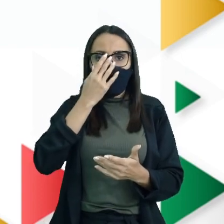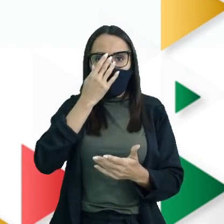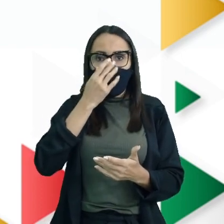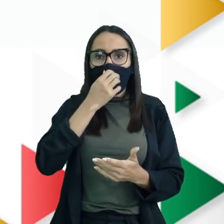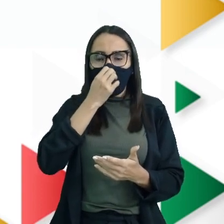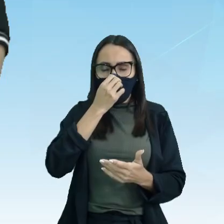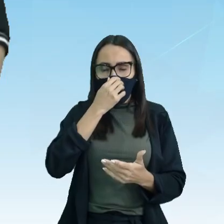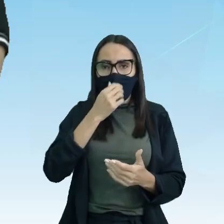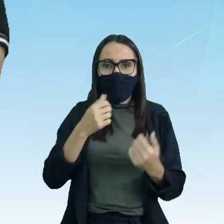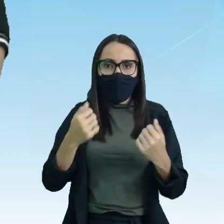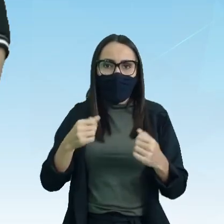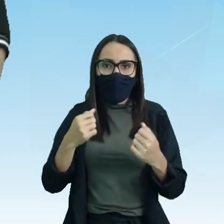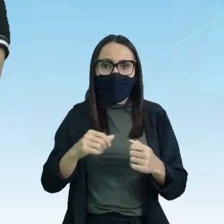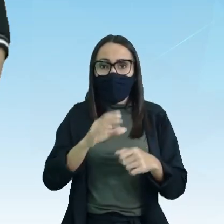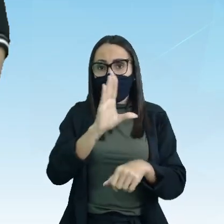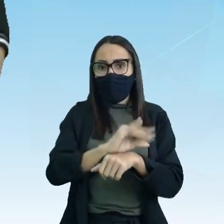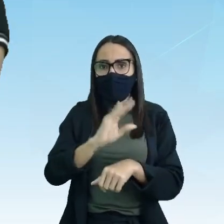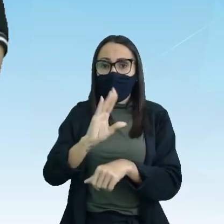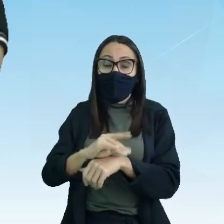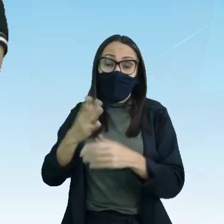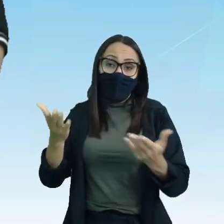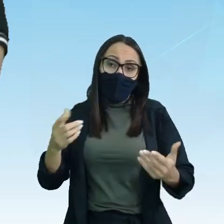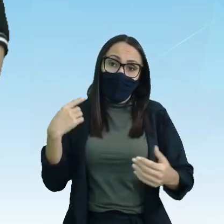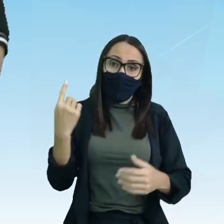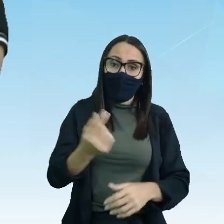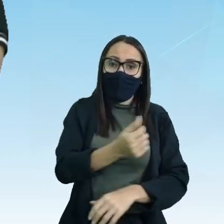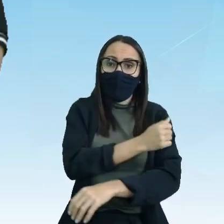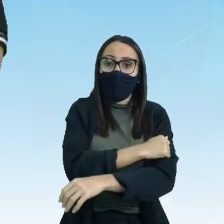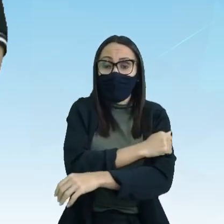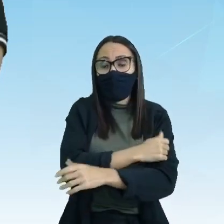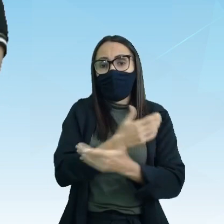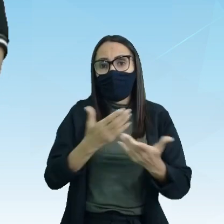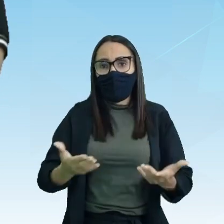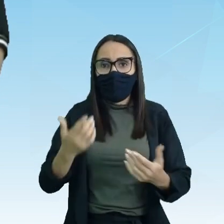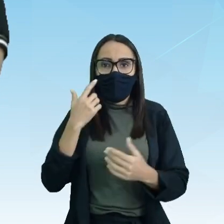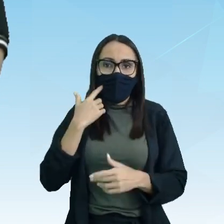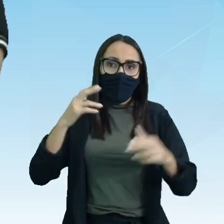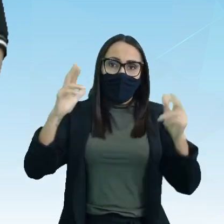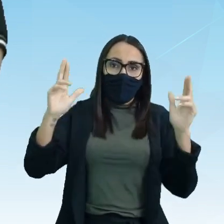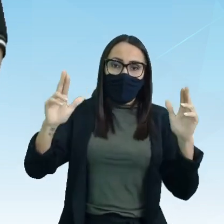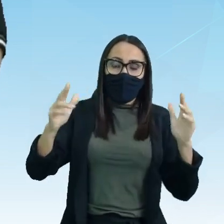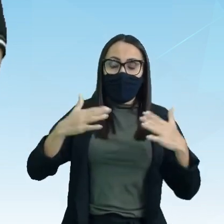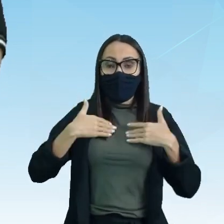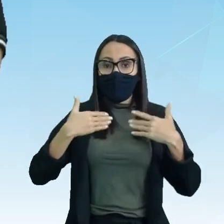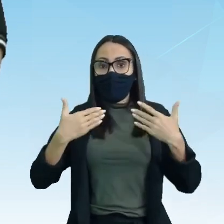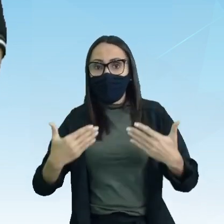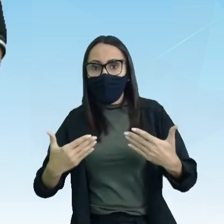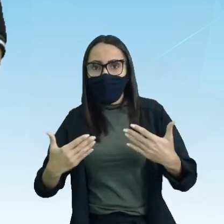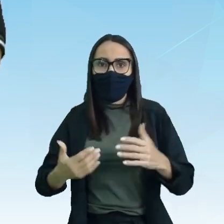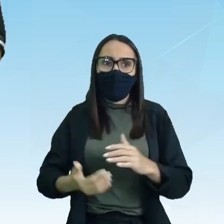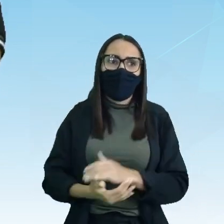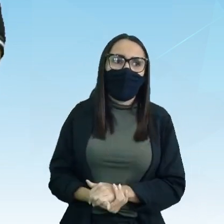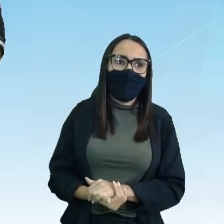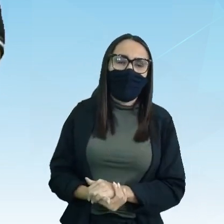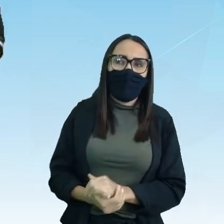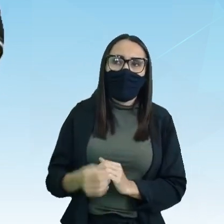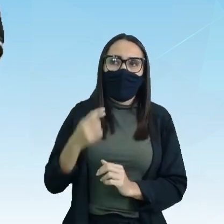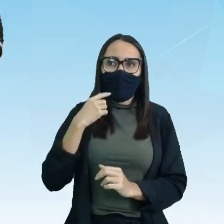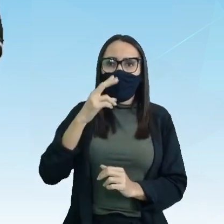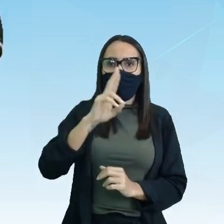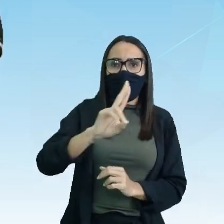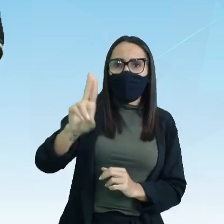registro. Então, acho que o nosso estudante hoje até tomou um pouco de, entre aspas, de susto ao ver nomes,